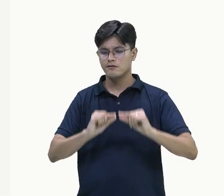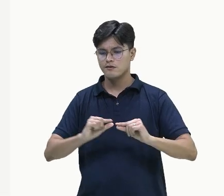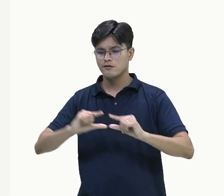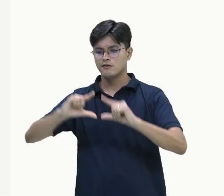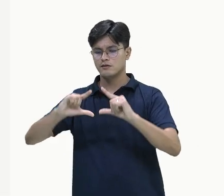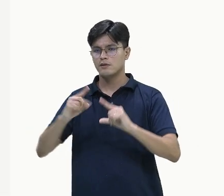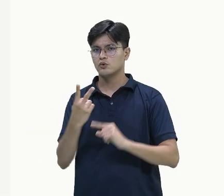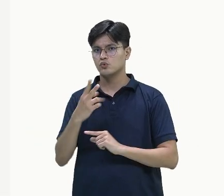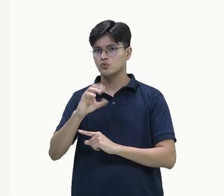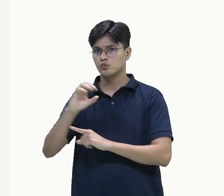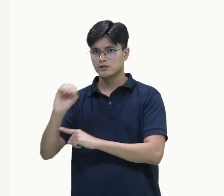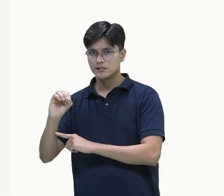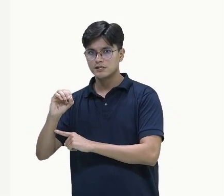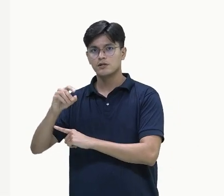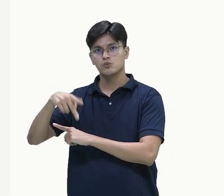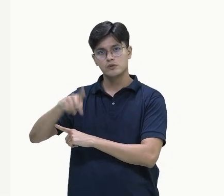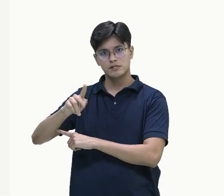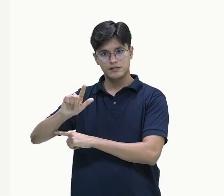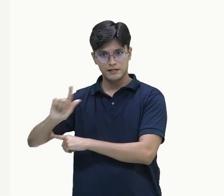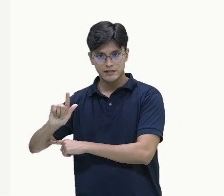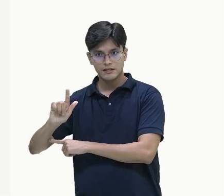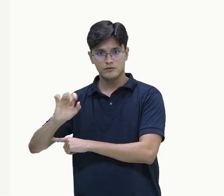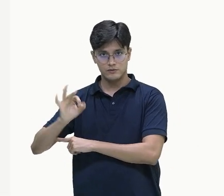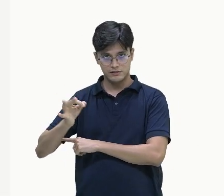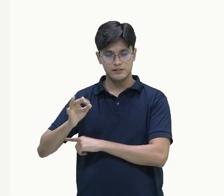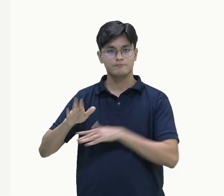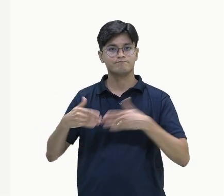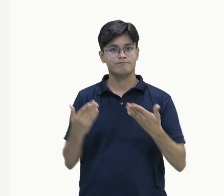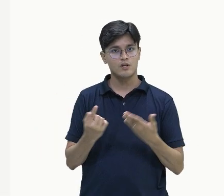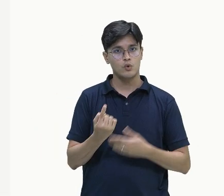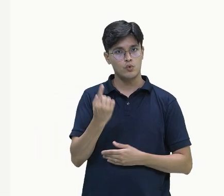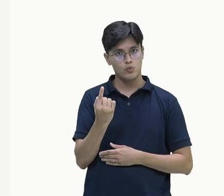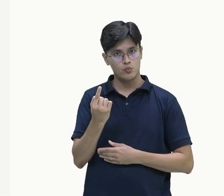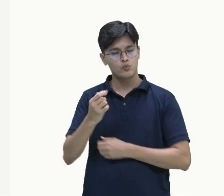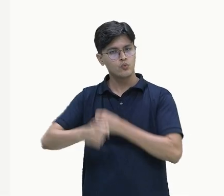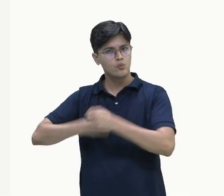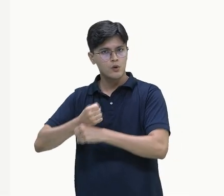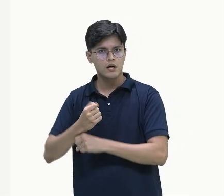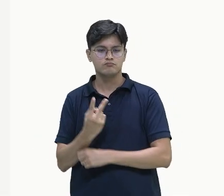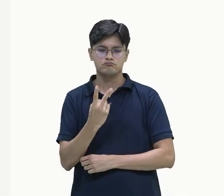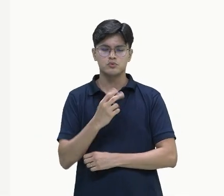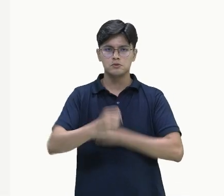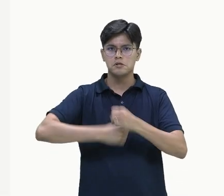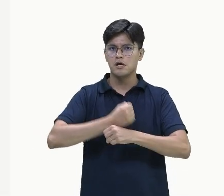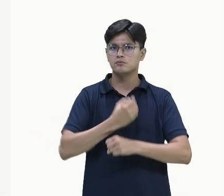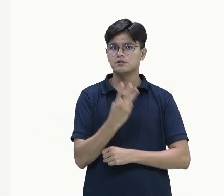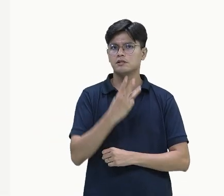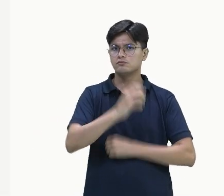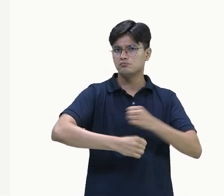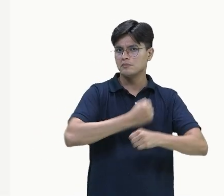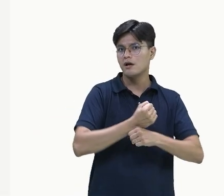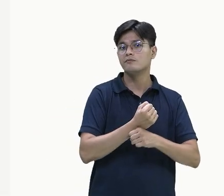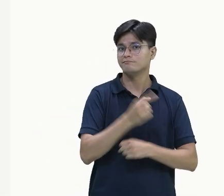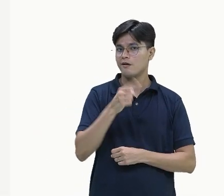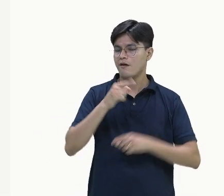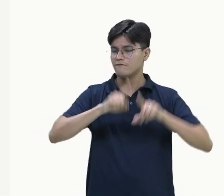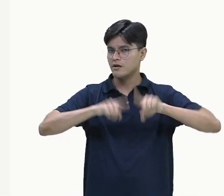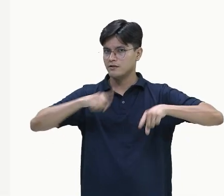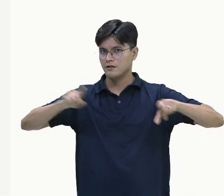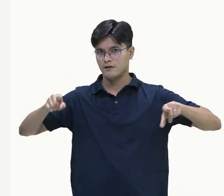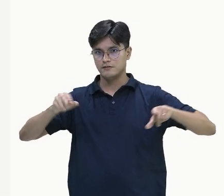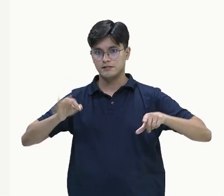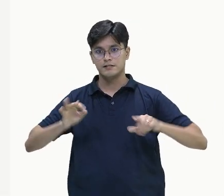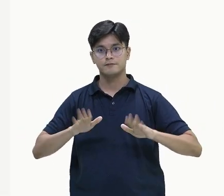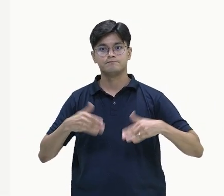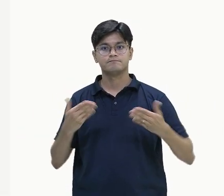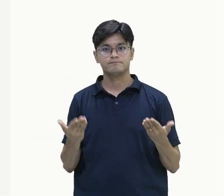multiplicar 200 a cada ano. Então, 1 ano, 2 anos, 3 anos, e isso vai variando, tá, professor Paulo? Então, isso que nós